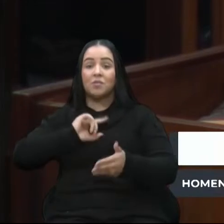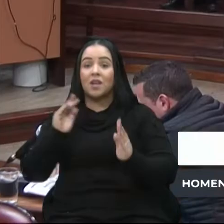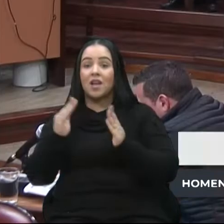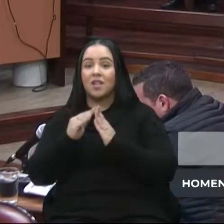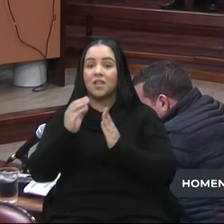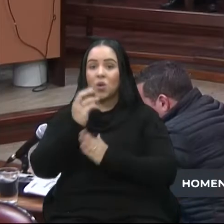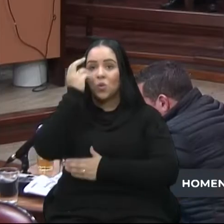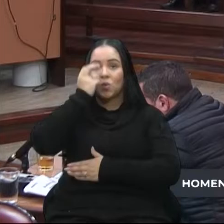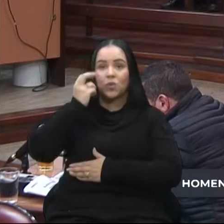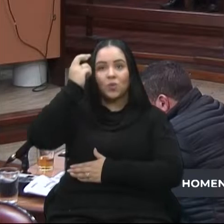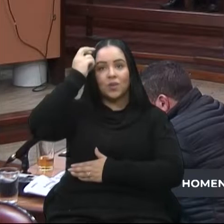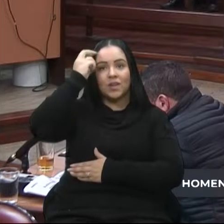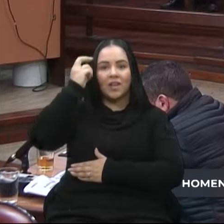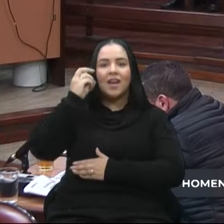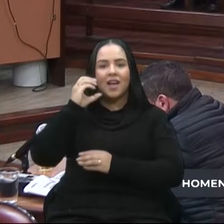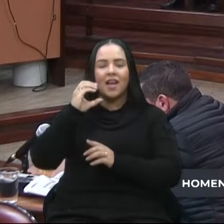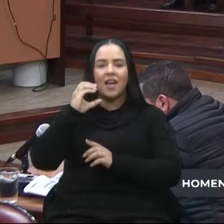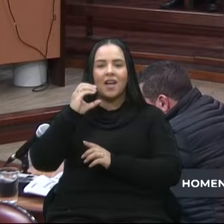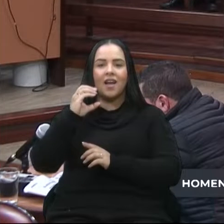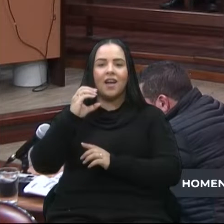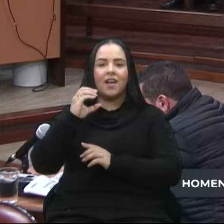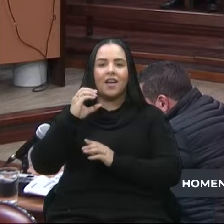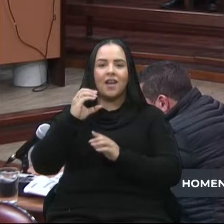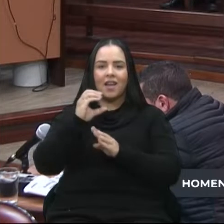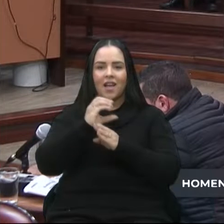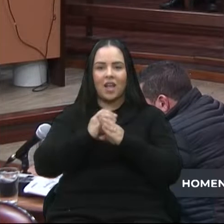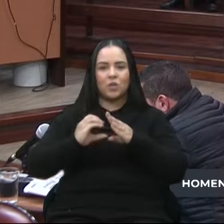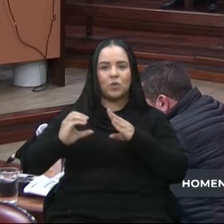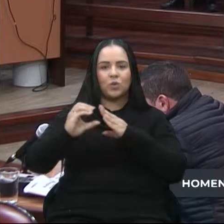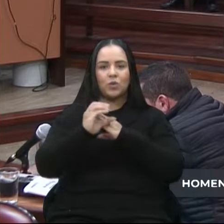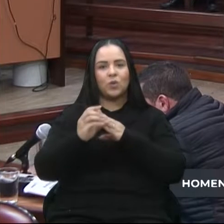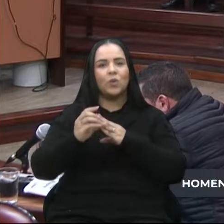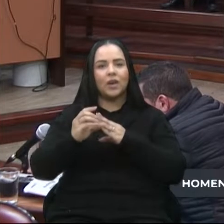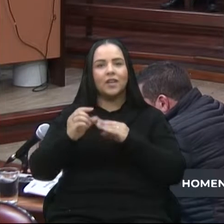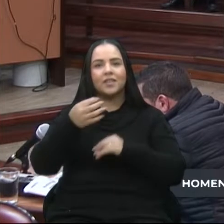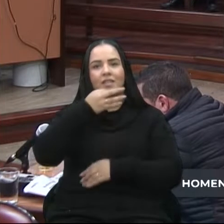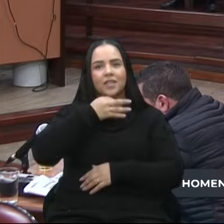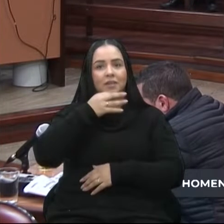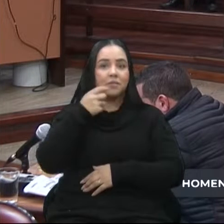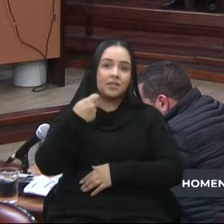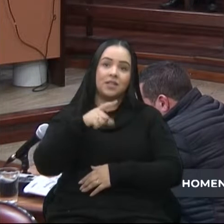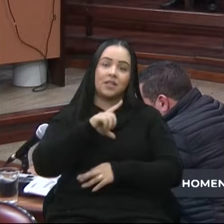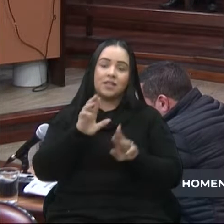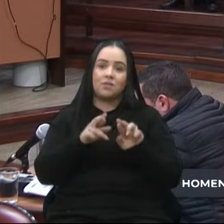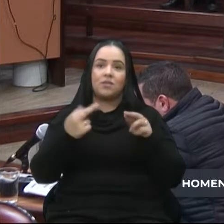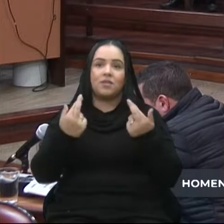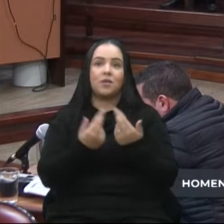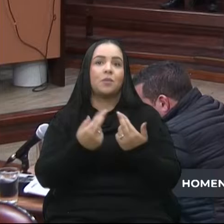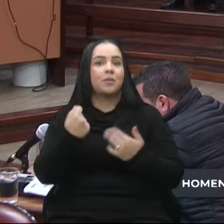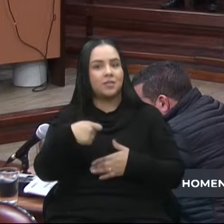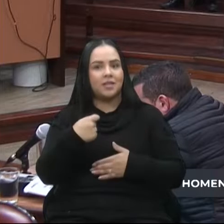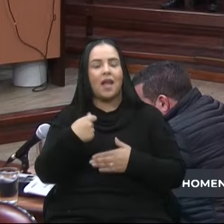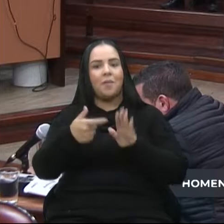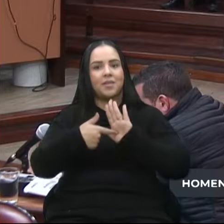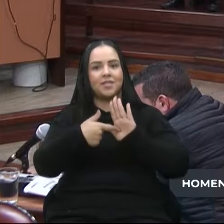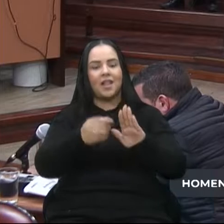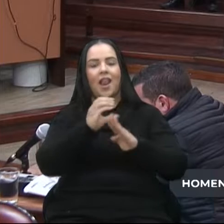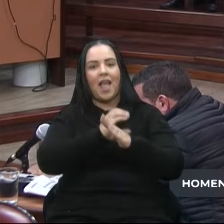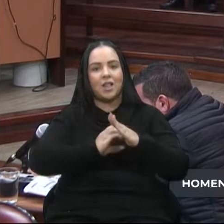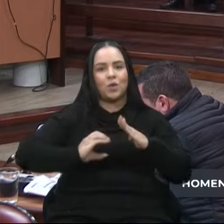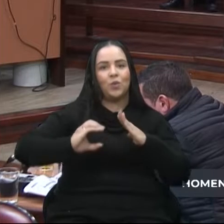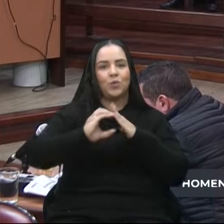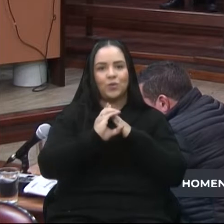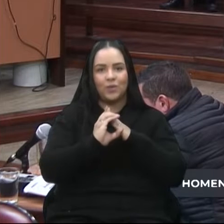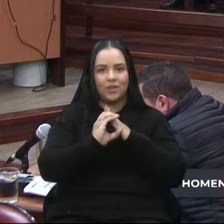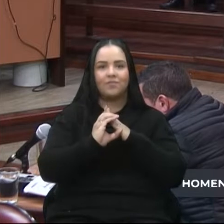Caxias. Aí a diretoria da época disse, precisamos fazer uma reunião, porque o nosso grupo não é para se apresentar na Casa da Cultura. Nosso grupo